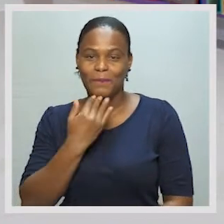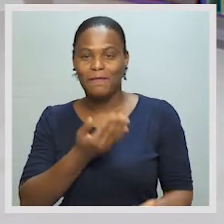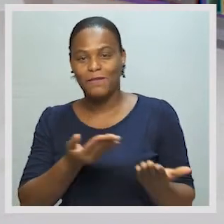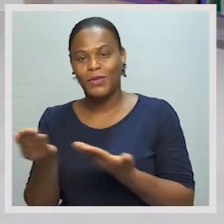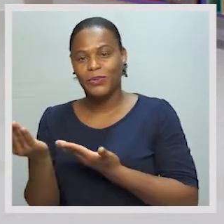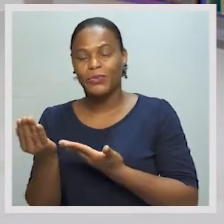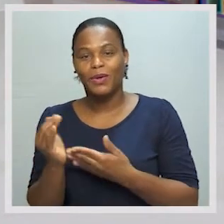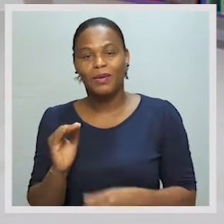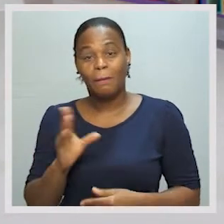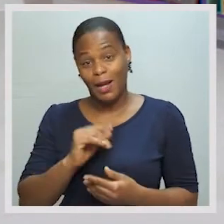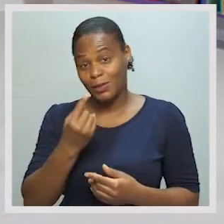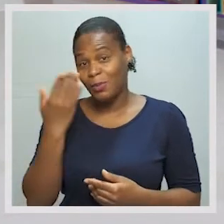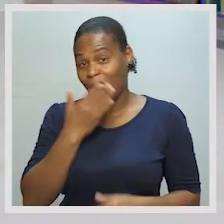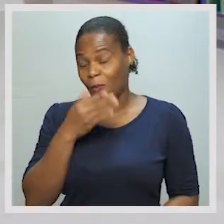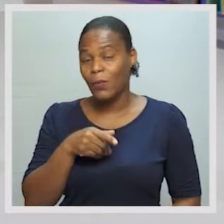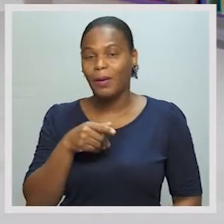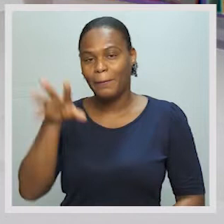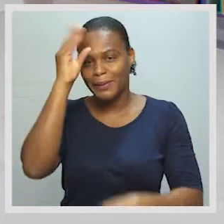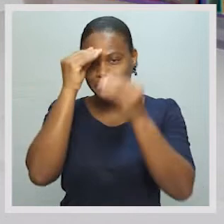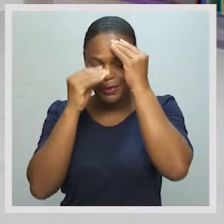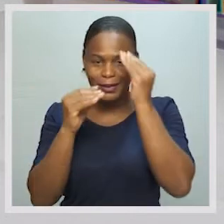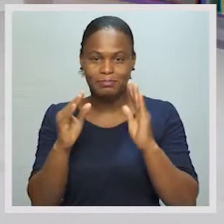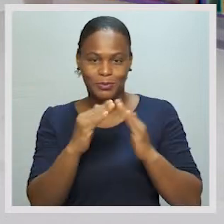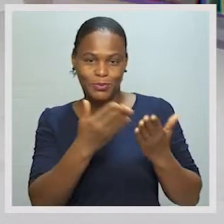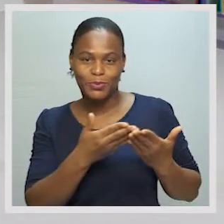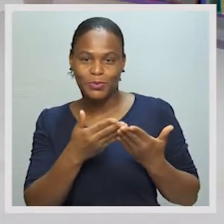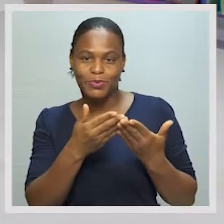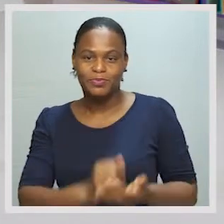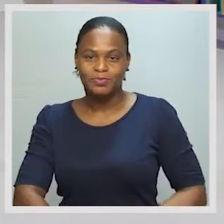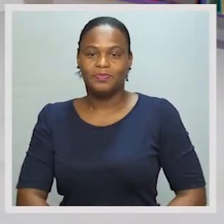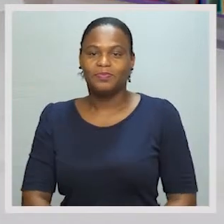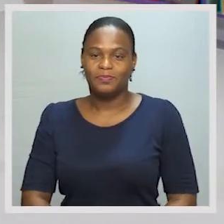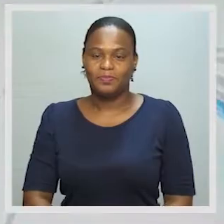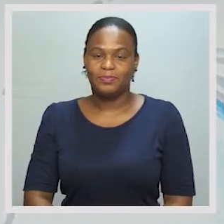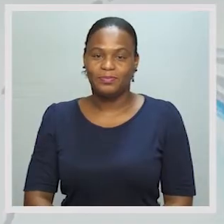Sejam bem-vindos a mais uma aula Aprender e Estudar em Casa.